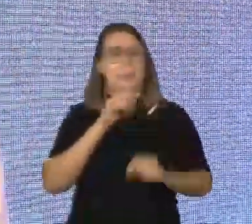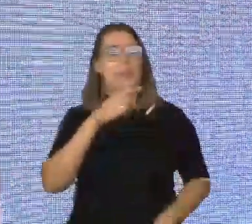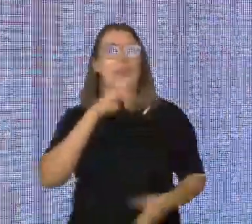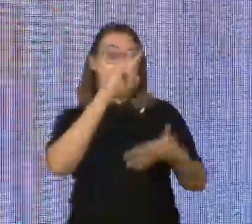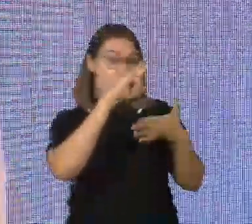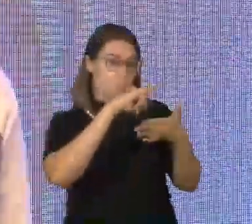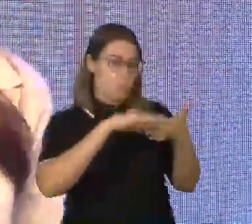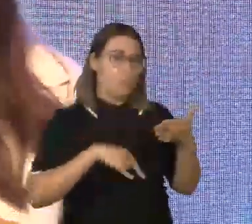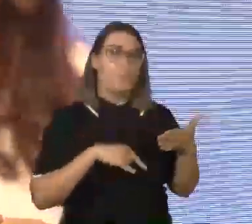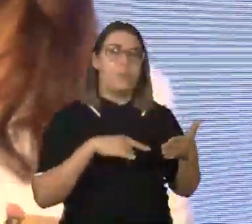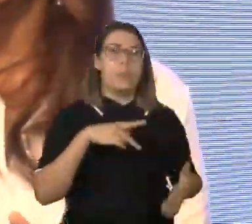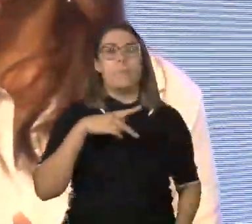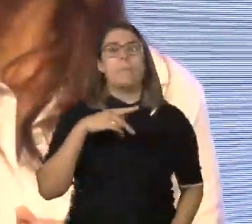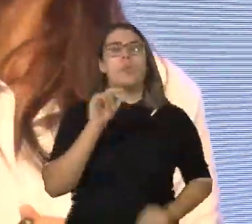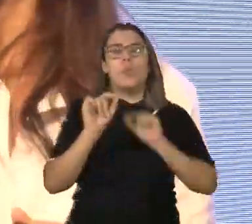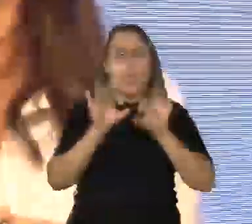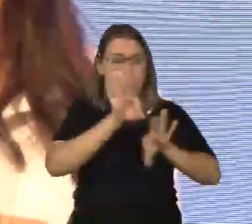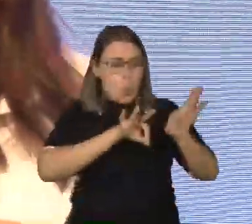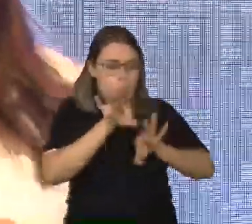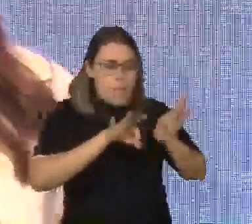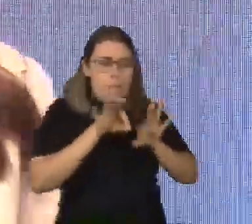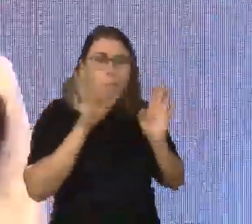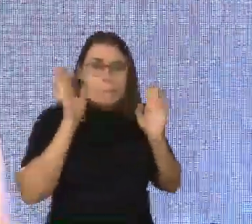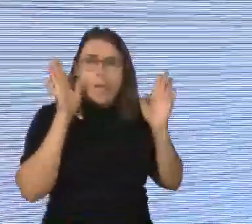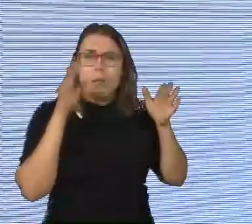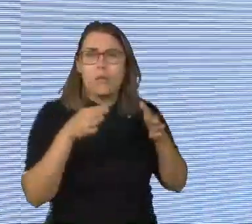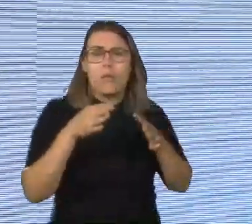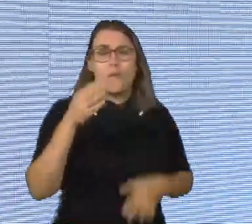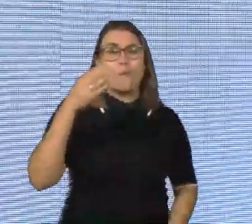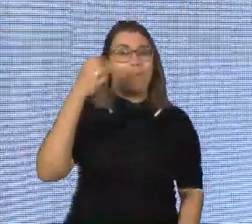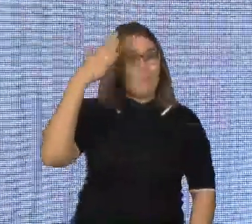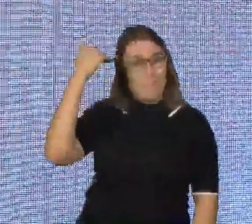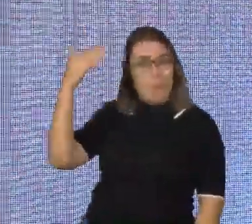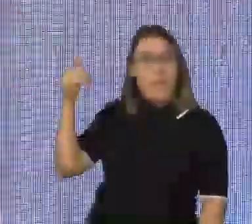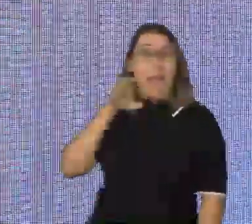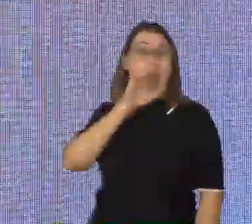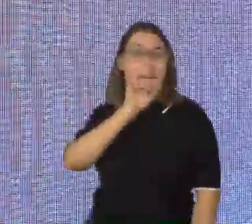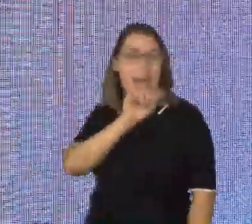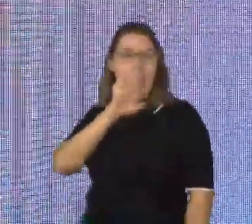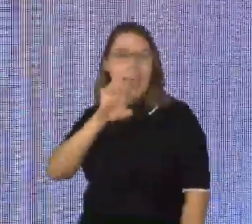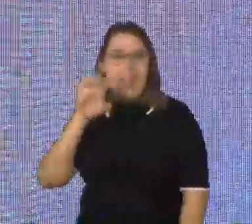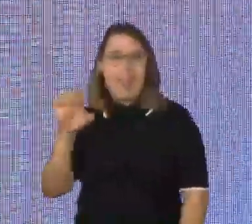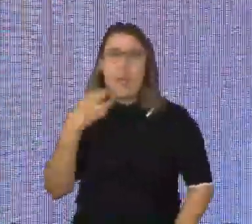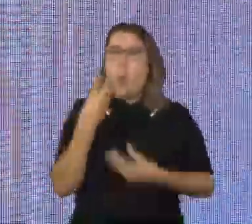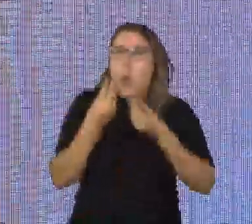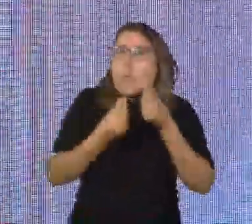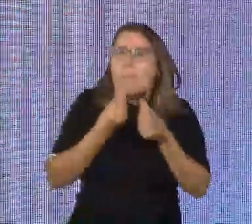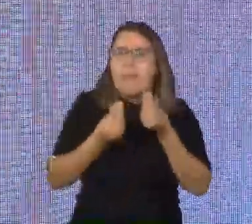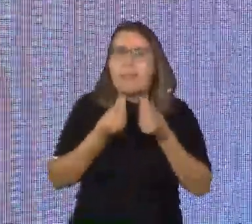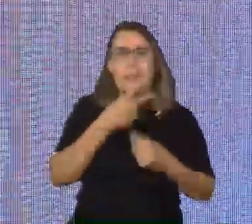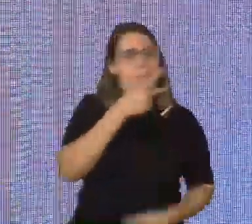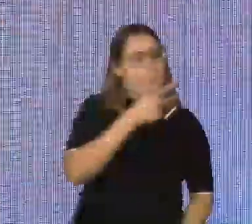de Atendimento Educacional Especializado, o famoso AEE. Carola, PDI